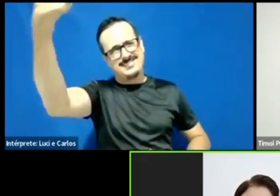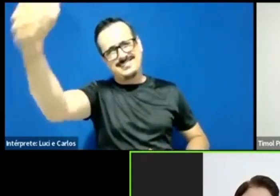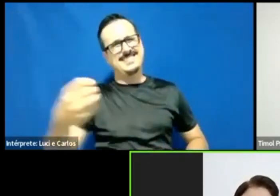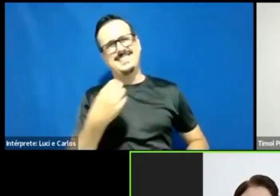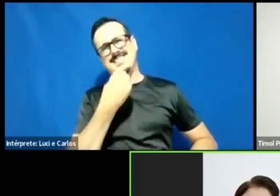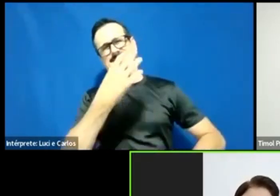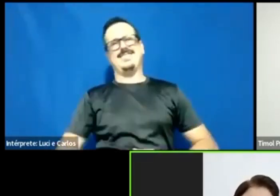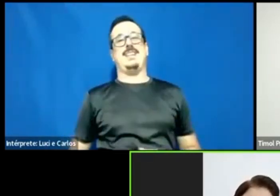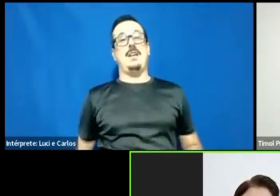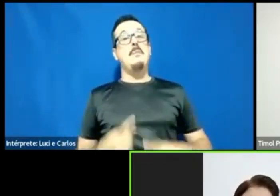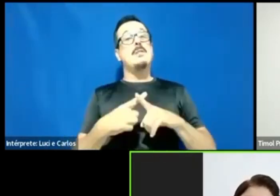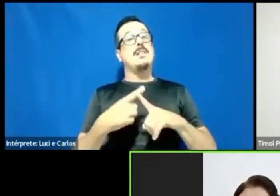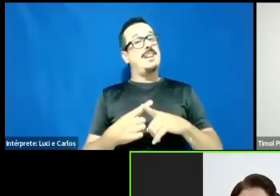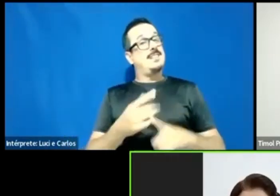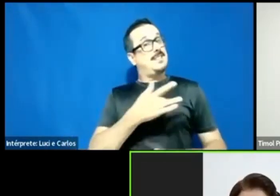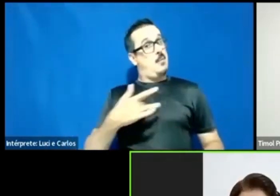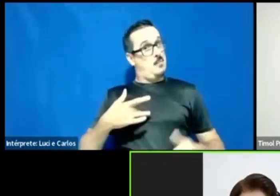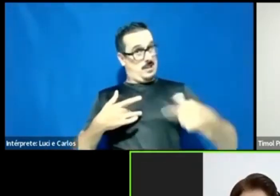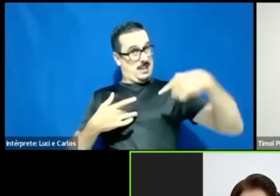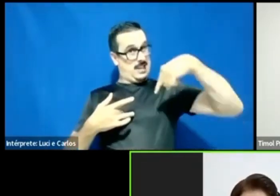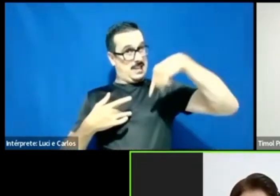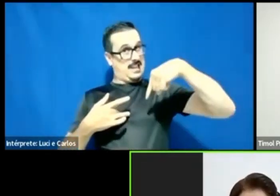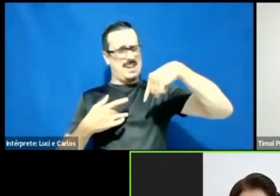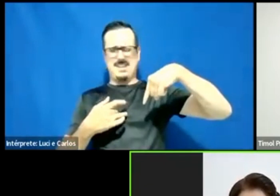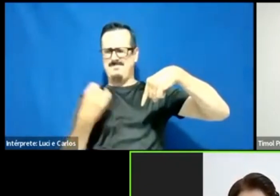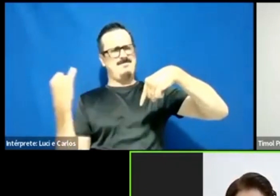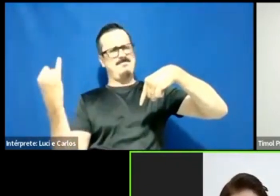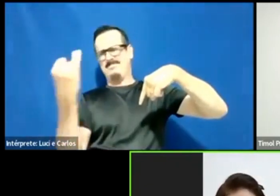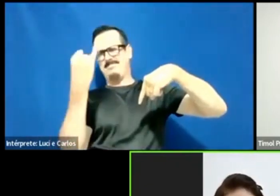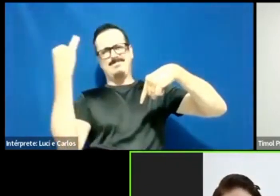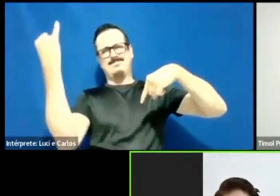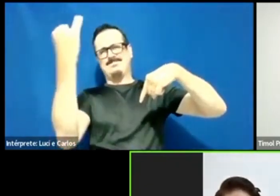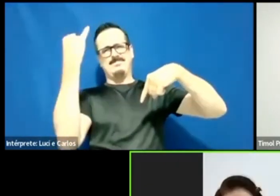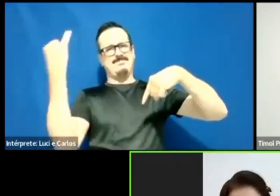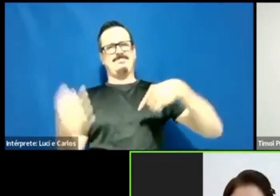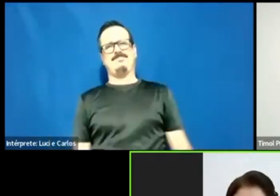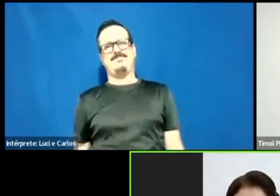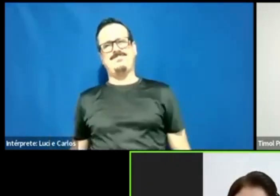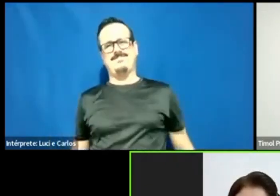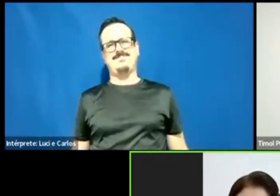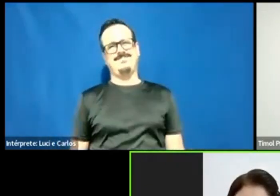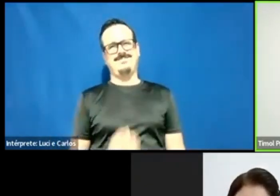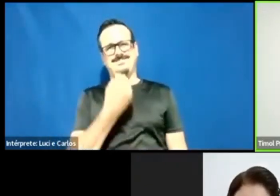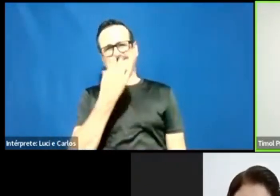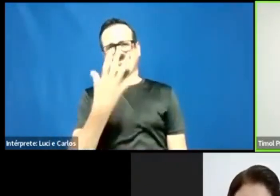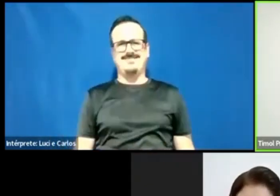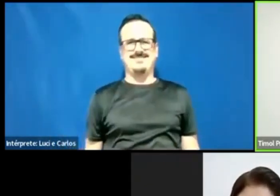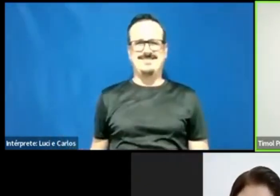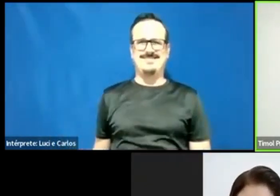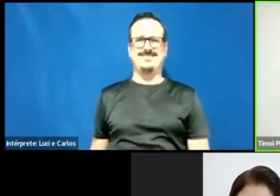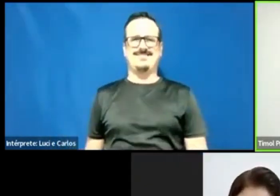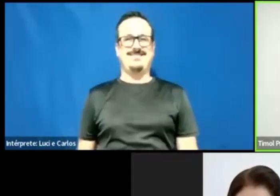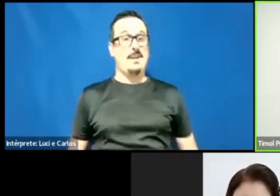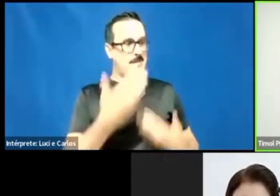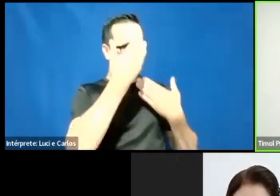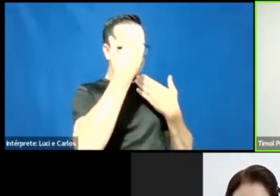saúde, ela nos possibilita tudo. Então, é isso. Rejane, muito Eu